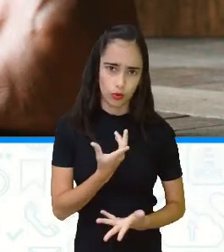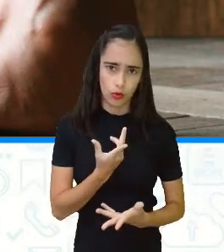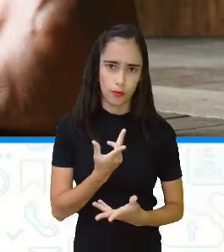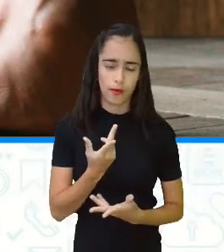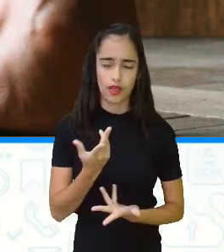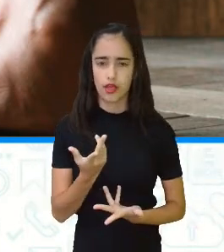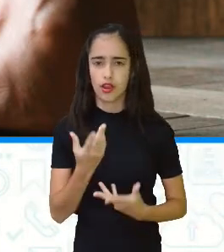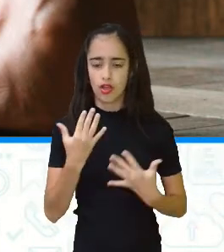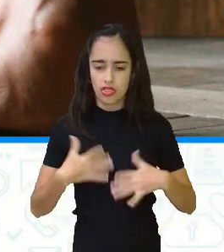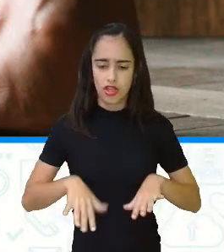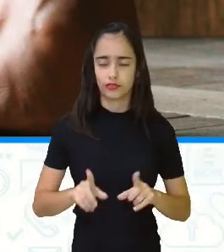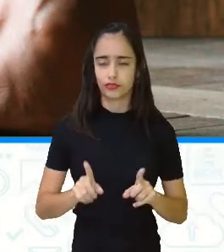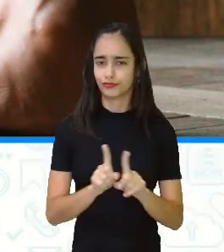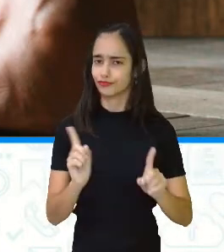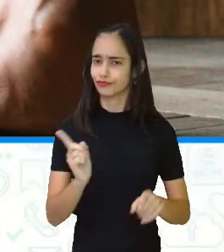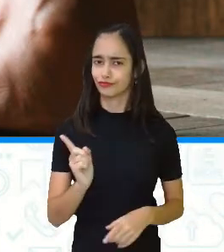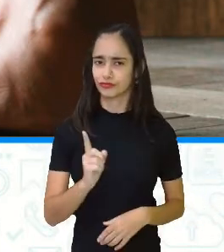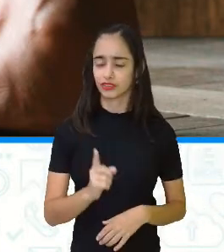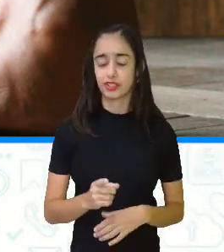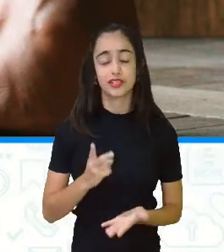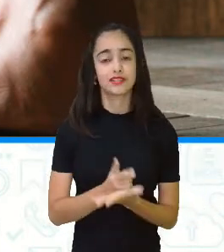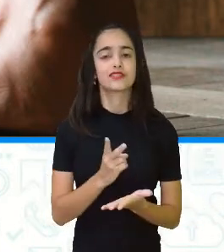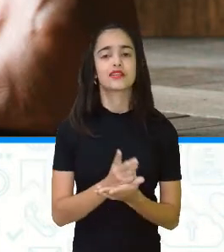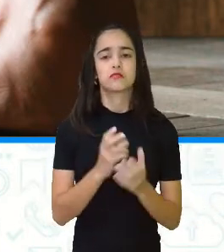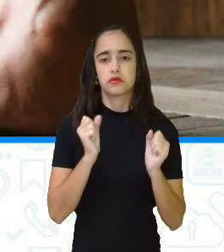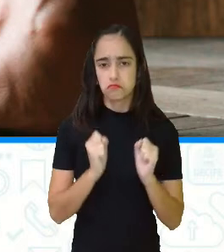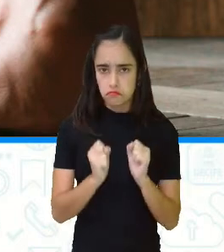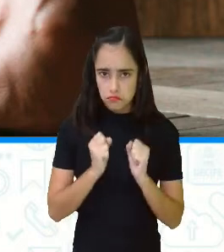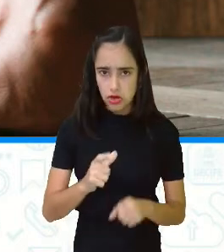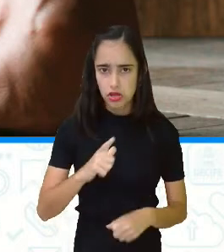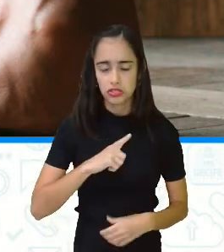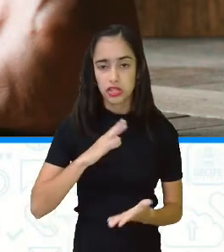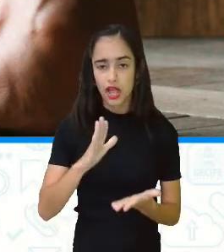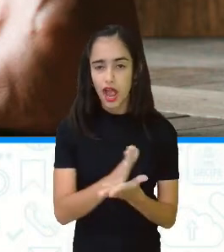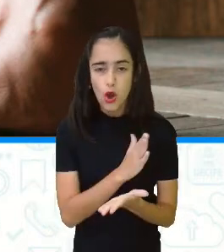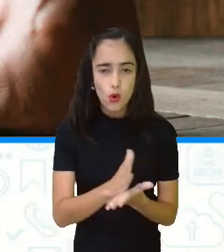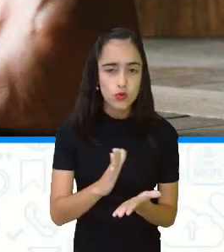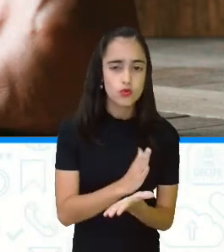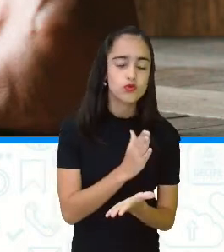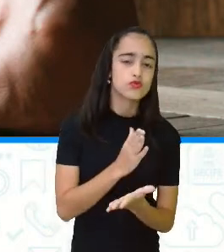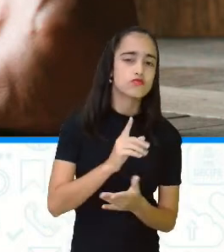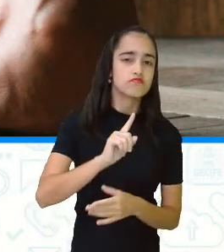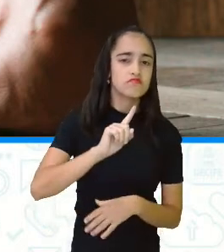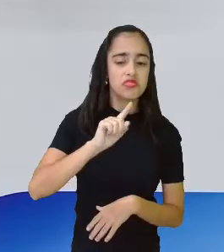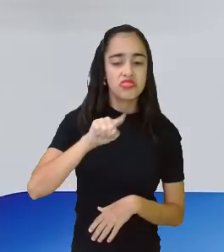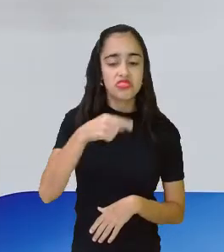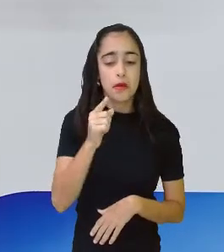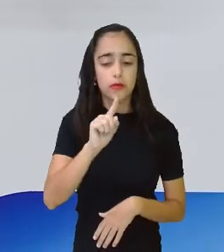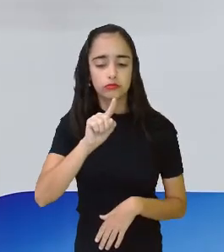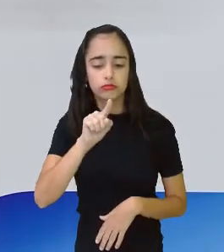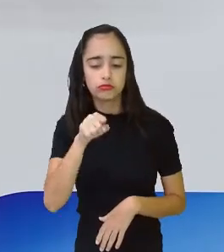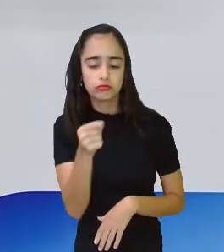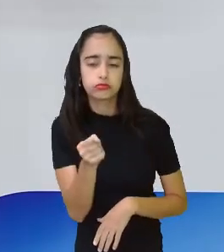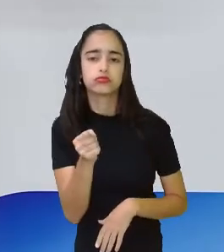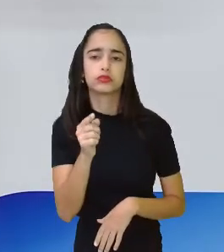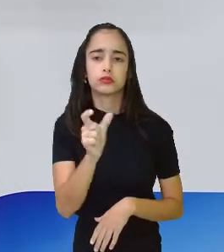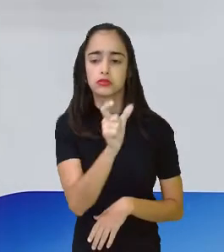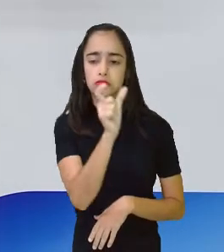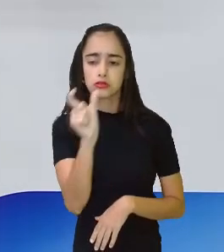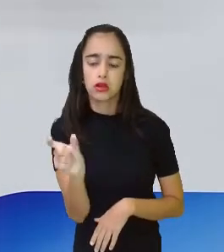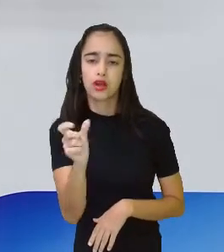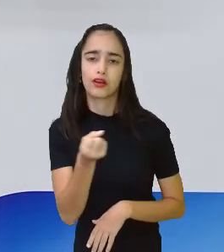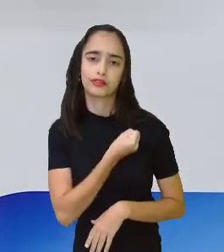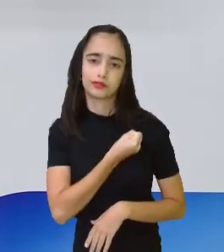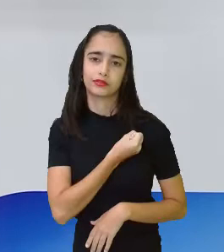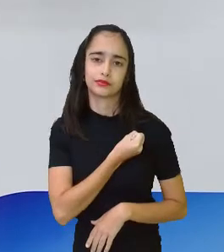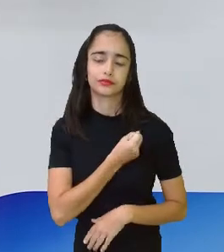alguns gramas aí passando, certo? Então, foi depois do ponto da vírgula, números